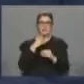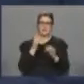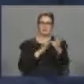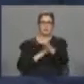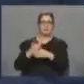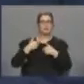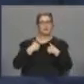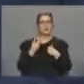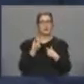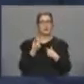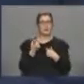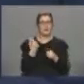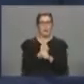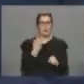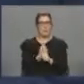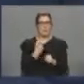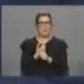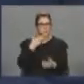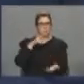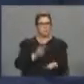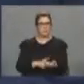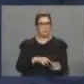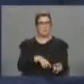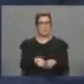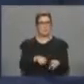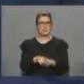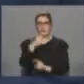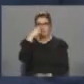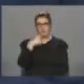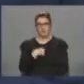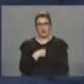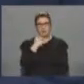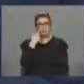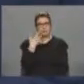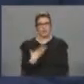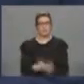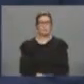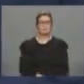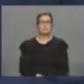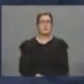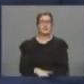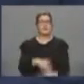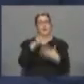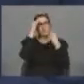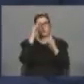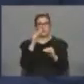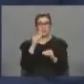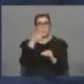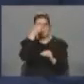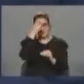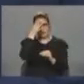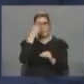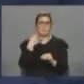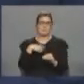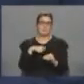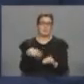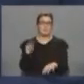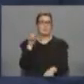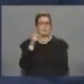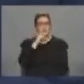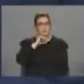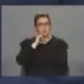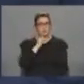obras mas muitas das nossas políticas falharam a educação deve ser por isso na opinião do presidente do psd açores